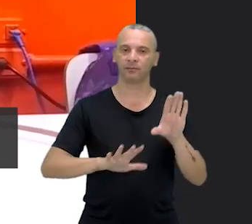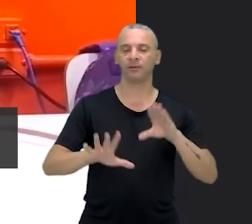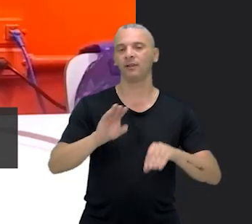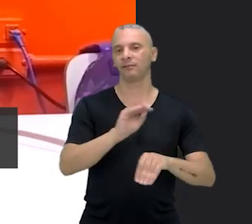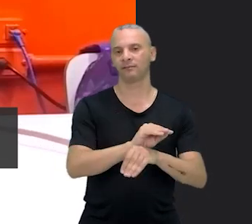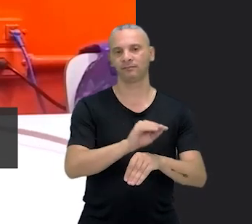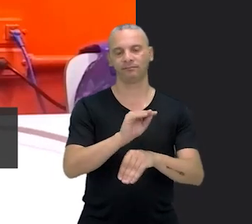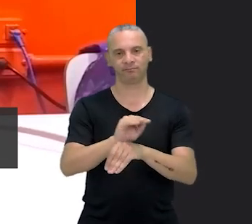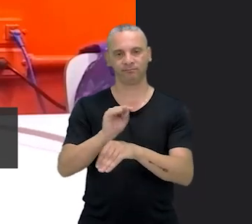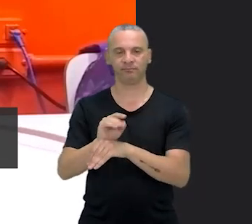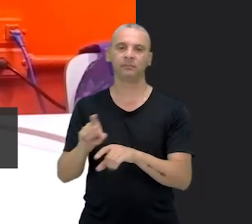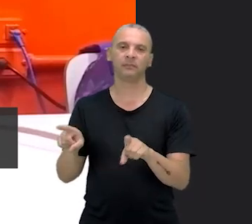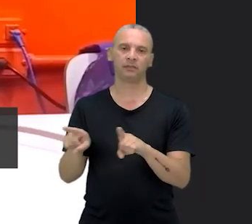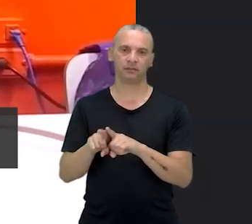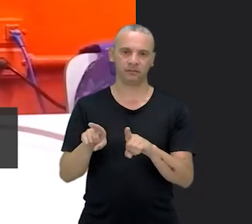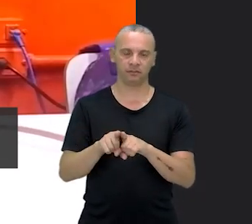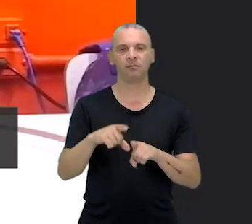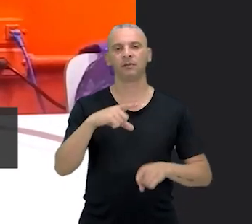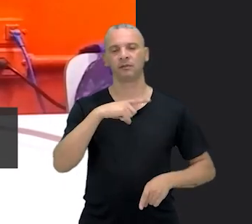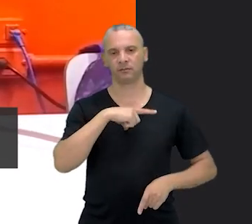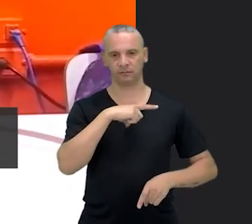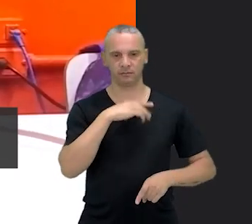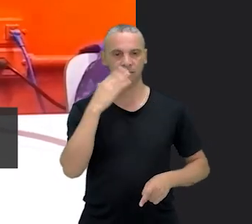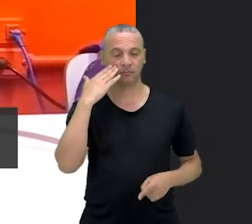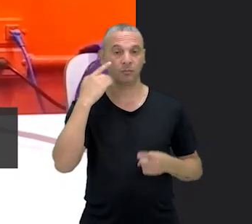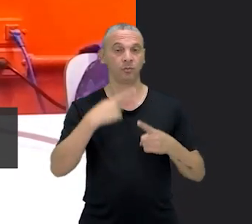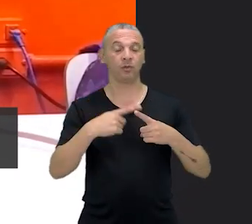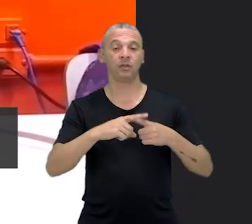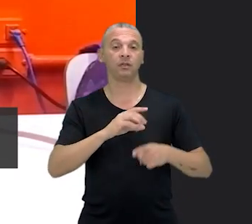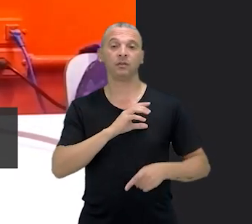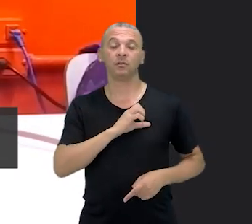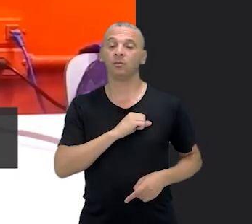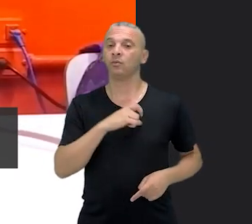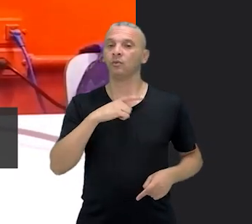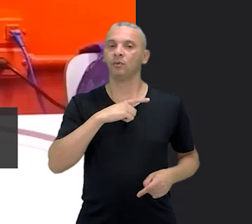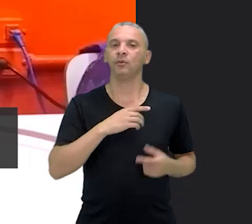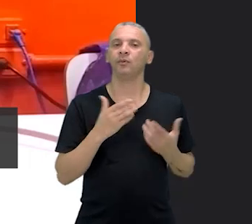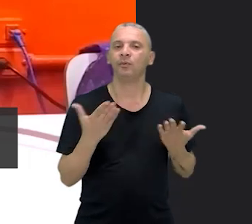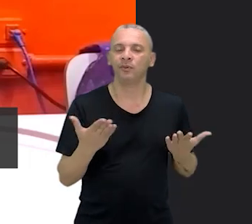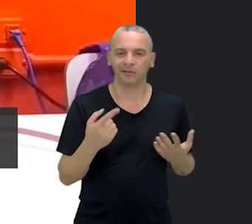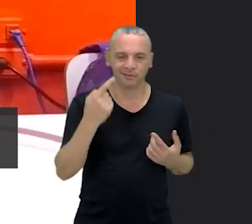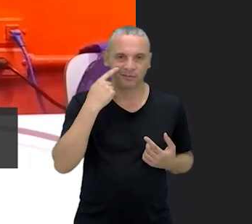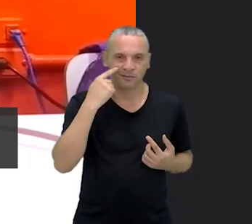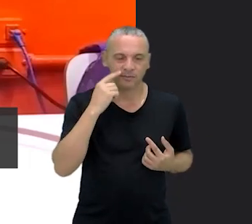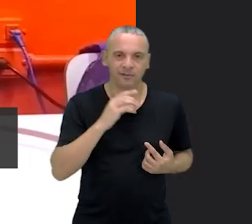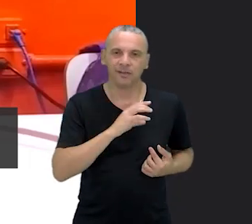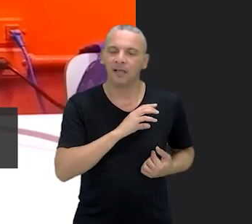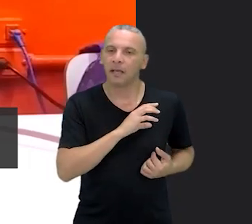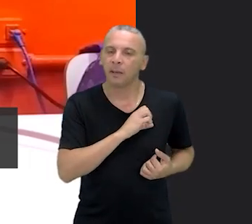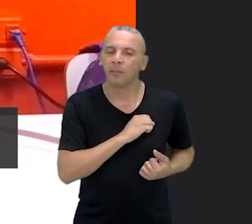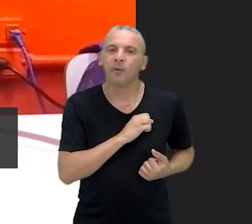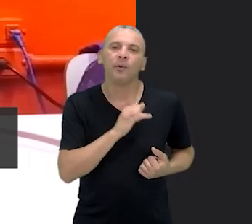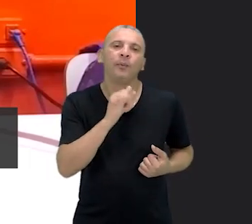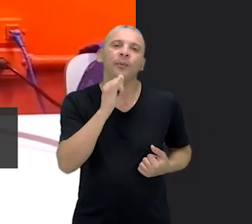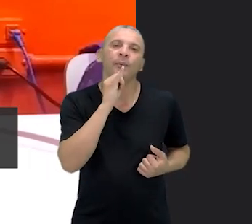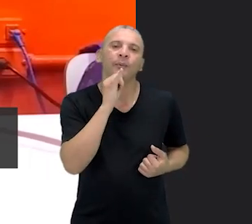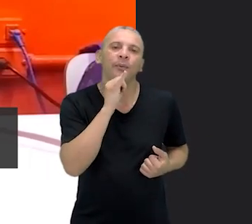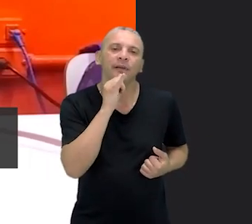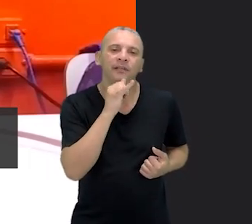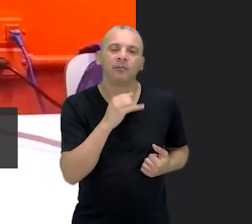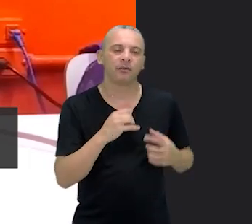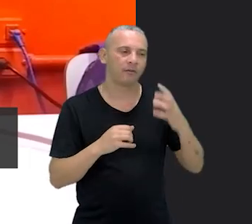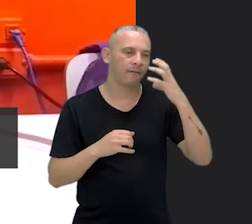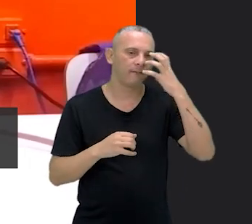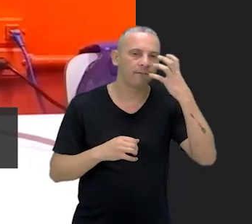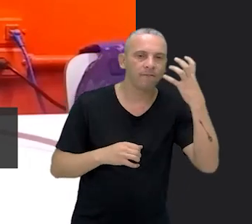né? Então, quem tem cuidado, porque tem o amor. Eu acho que eu não vejo o amor como esse amor tão